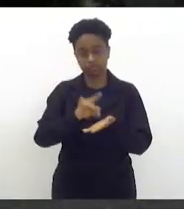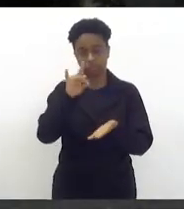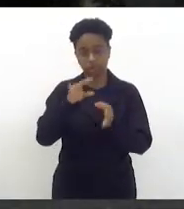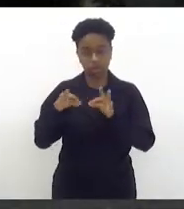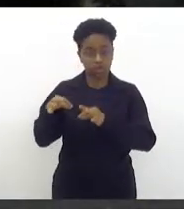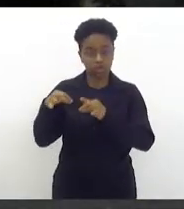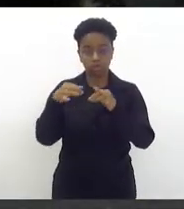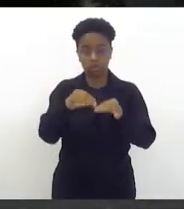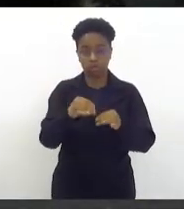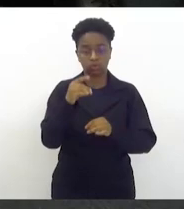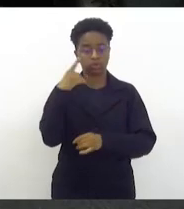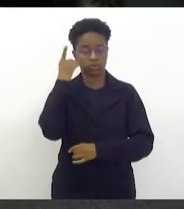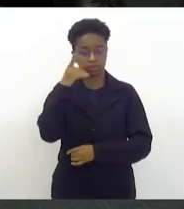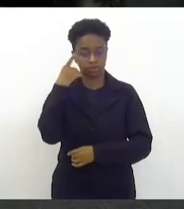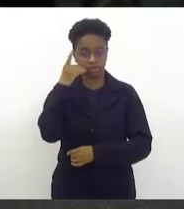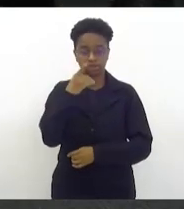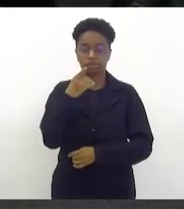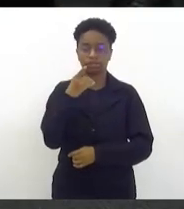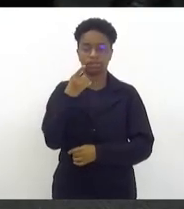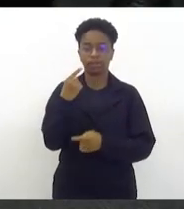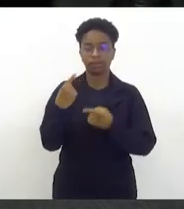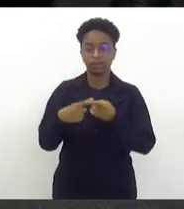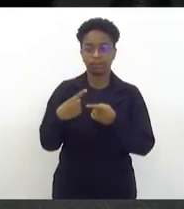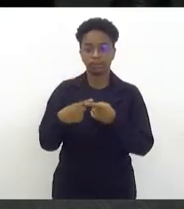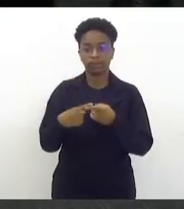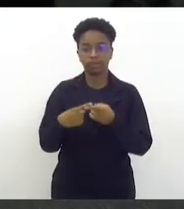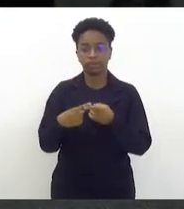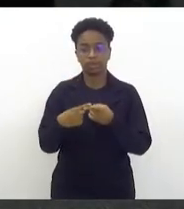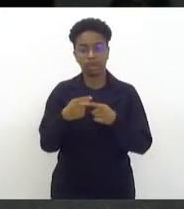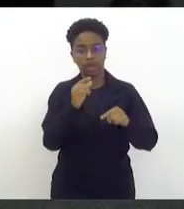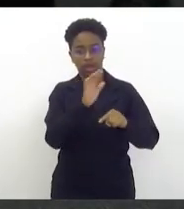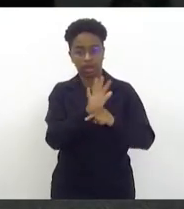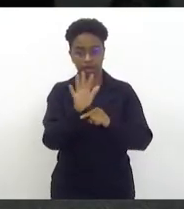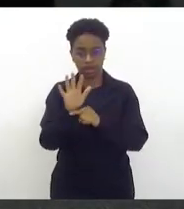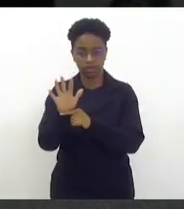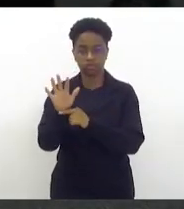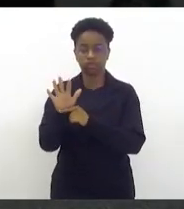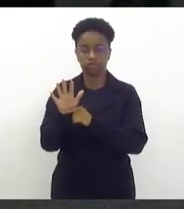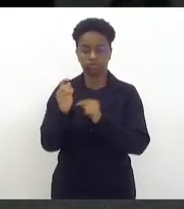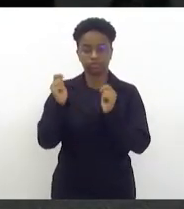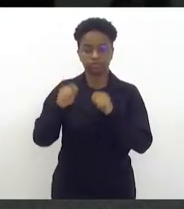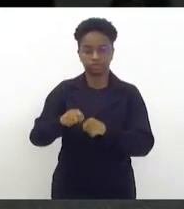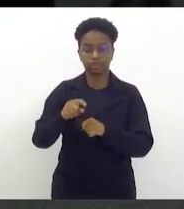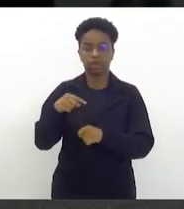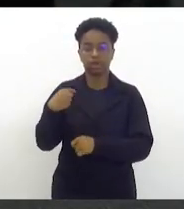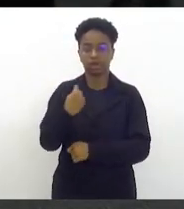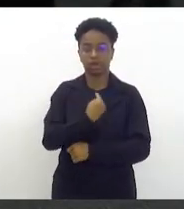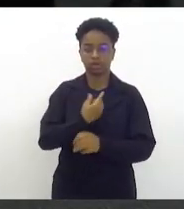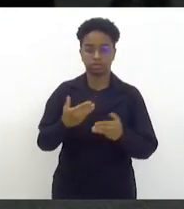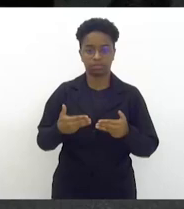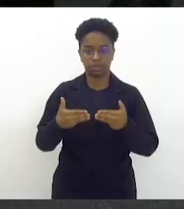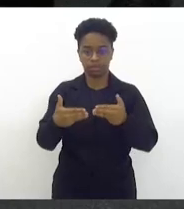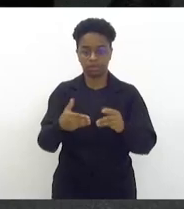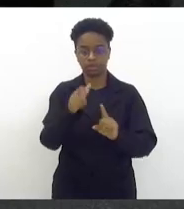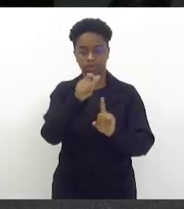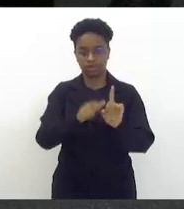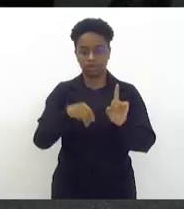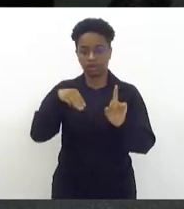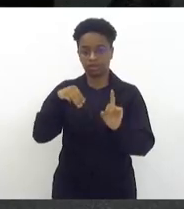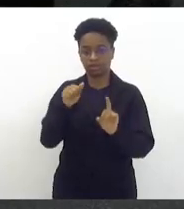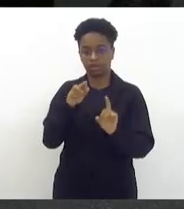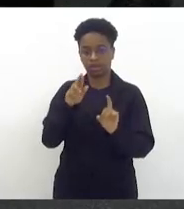efetivamente a todos e todas que, de alguma maneira, contribuíram para que a nossa grande ministra Margareth